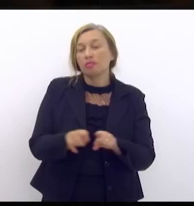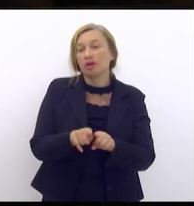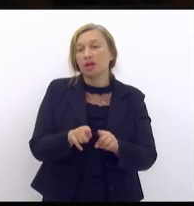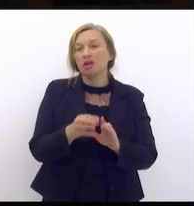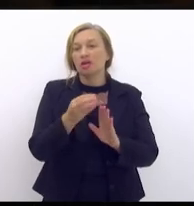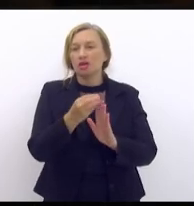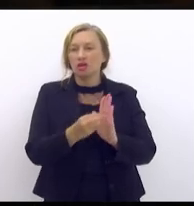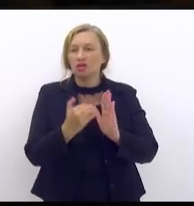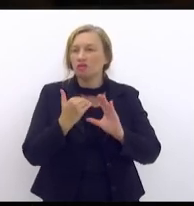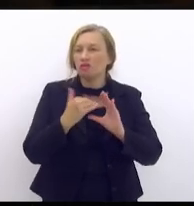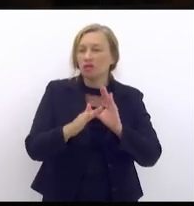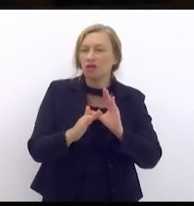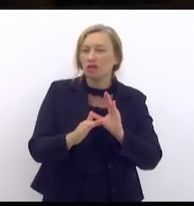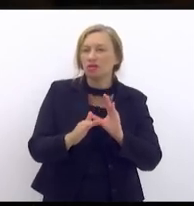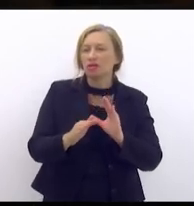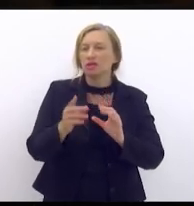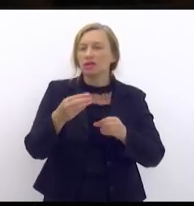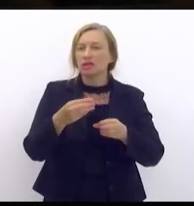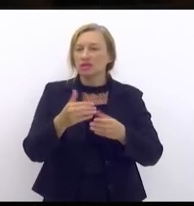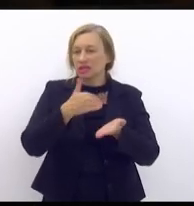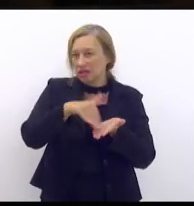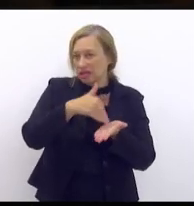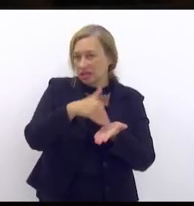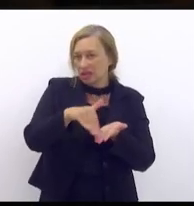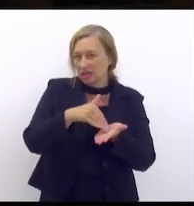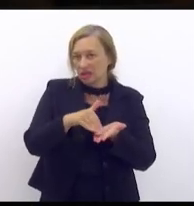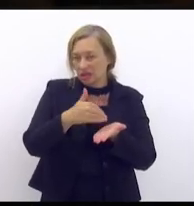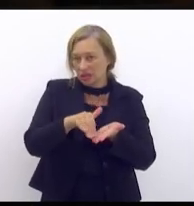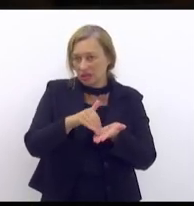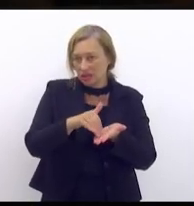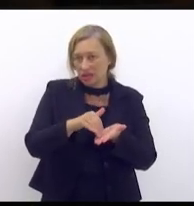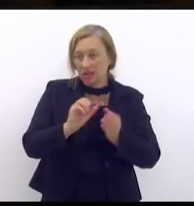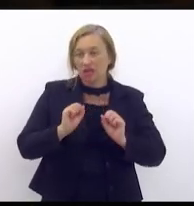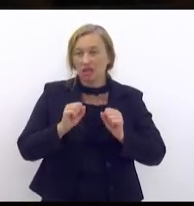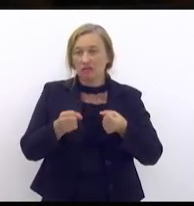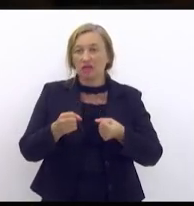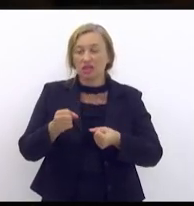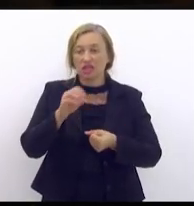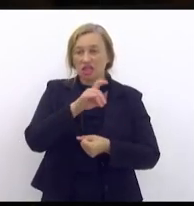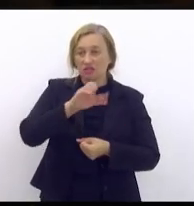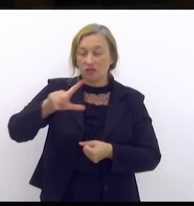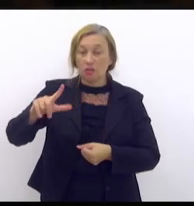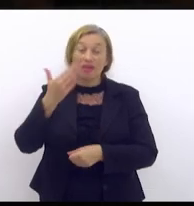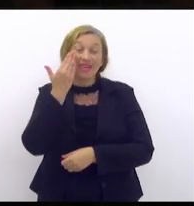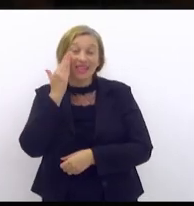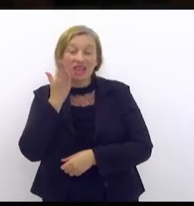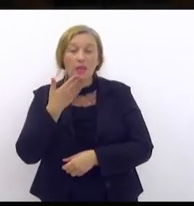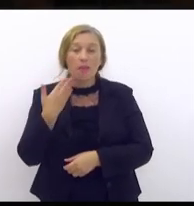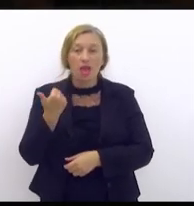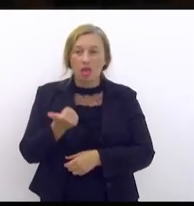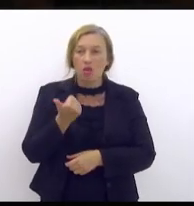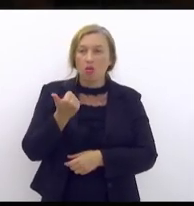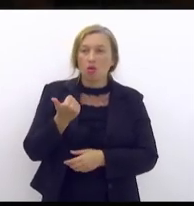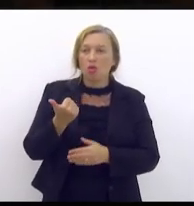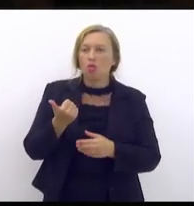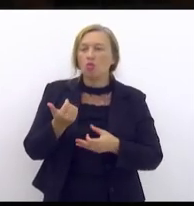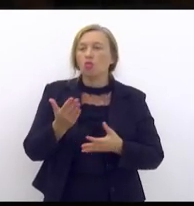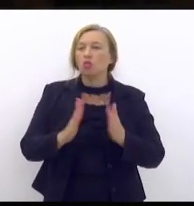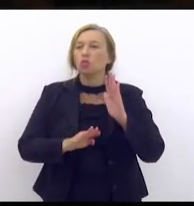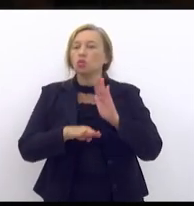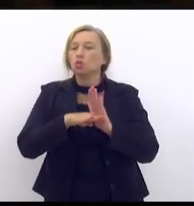as Secretarias Municipais de Defesa Civil, e vamos oficiar a Secretaria de Estado de Defesa Civil, para poder entender que nível de